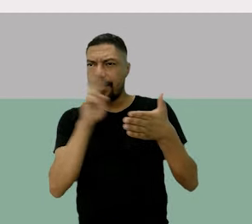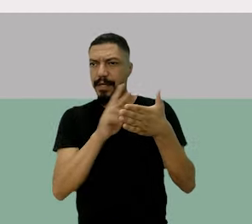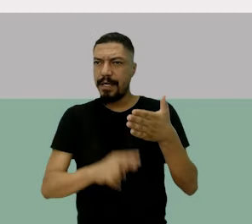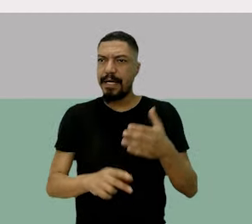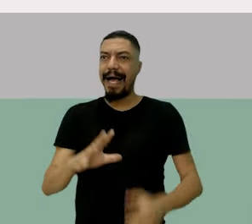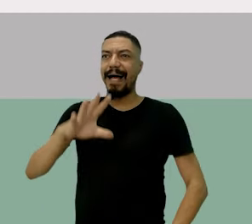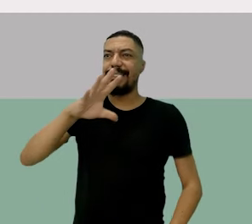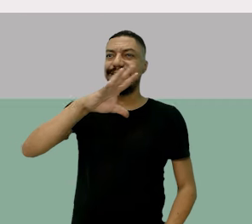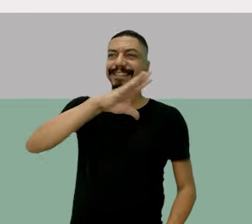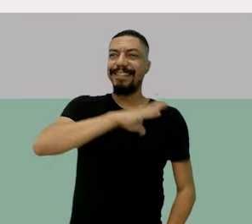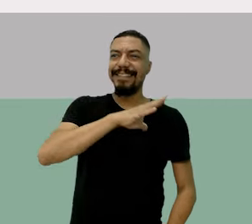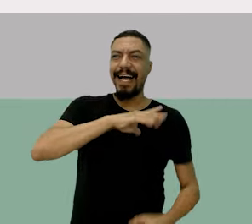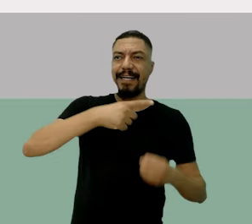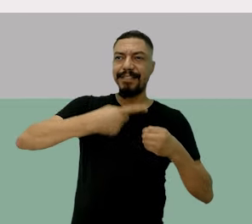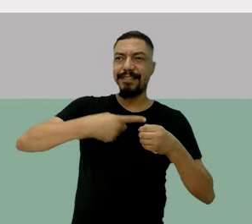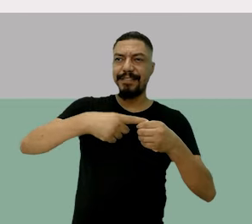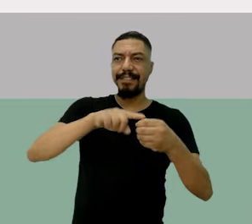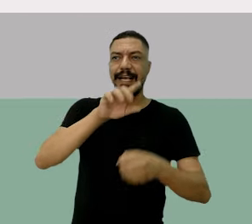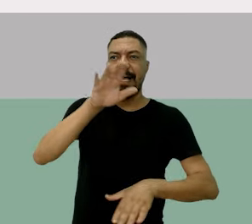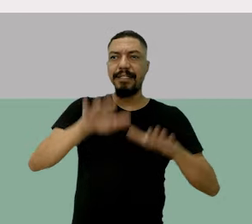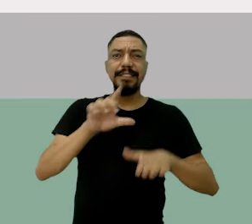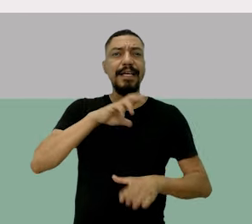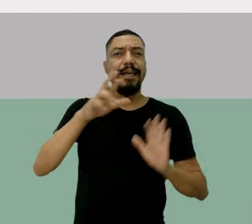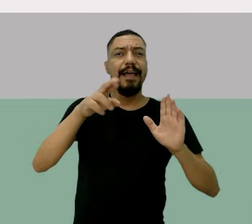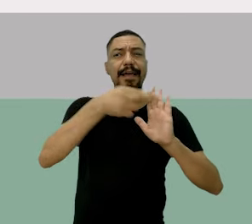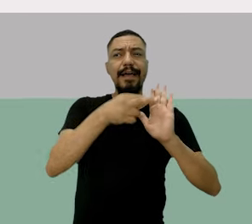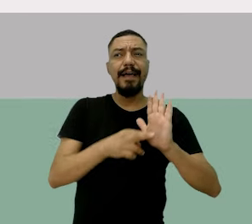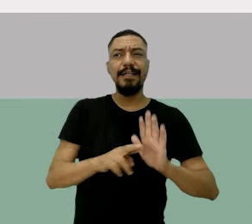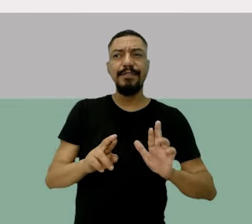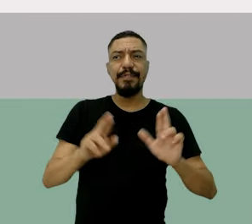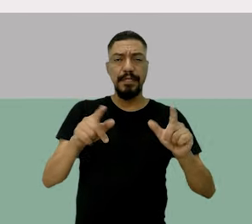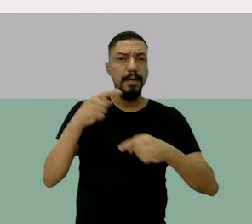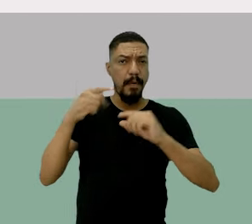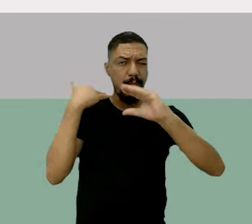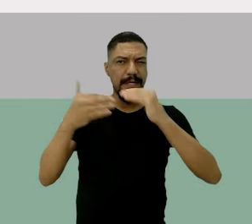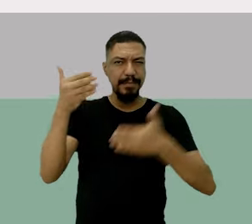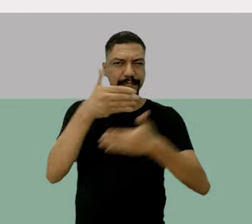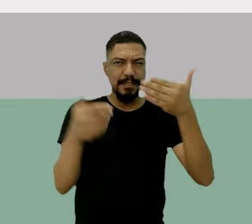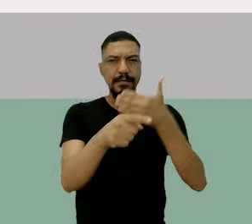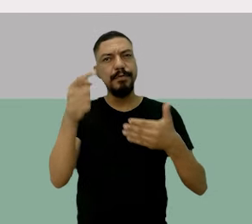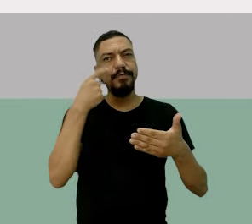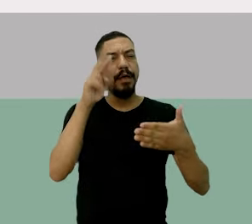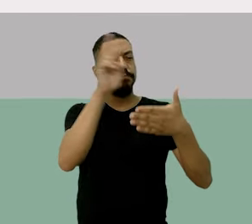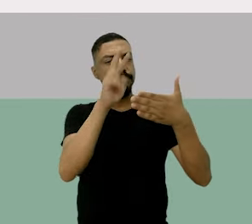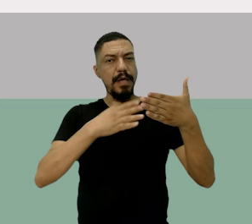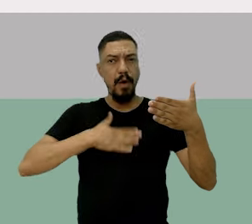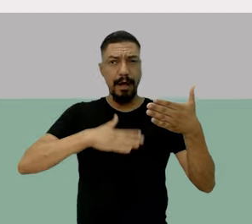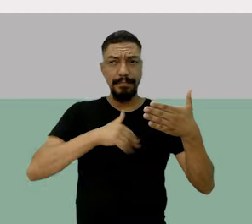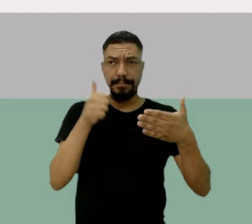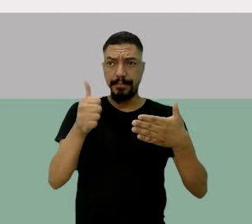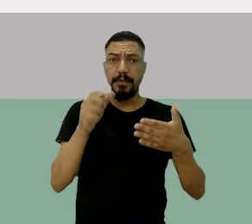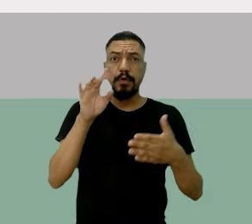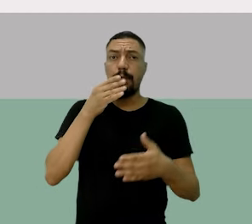As cidades, elas têm regras diferentes. Essa apresentação a gente pode mandar para vocês depois. Aí